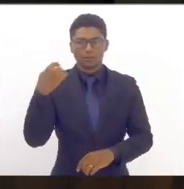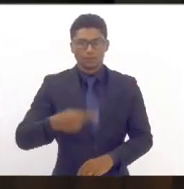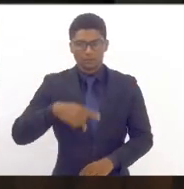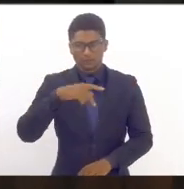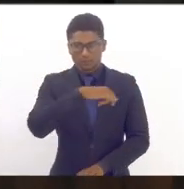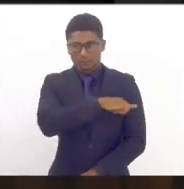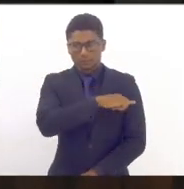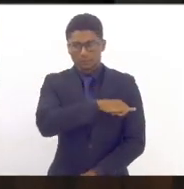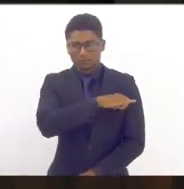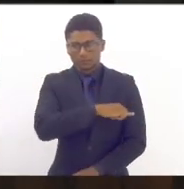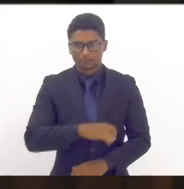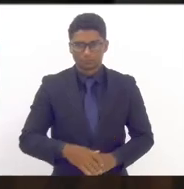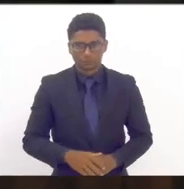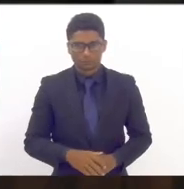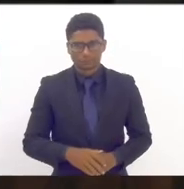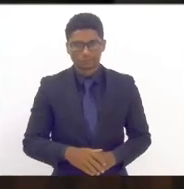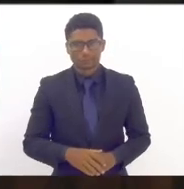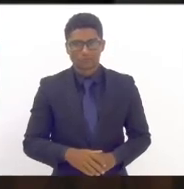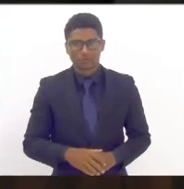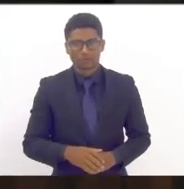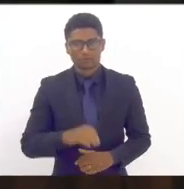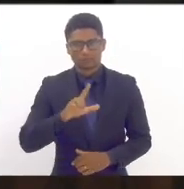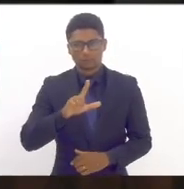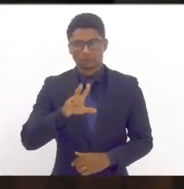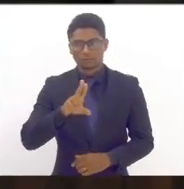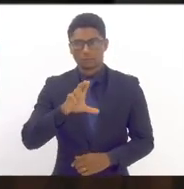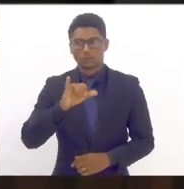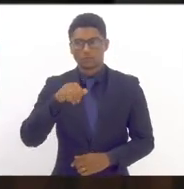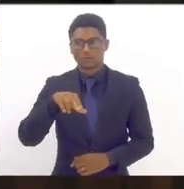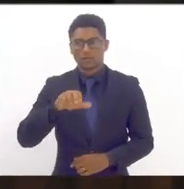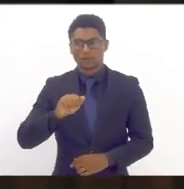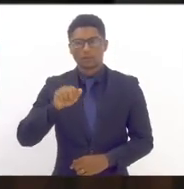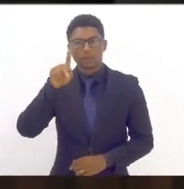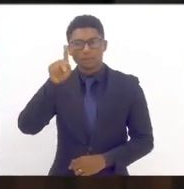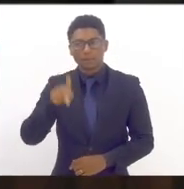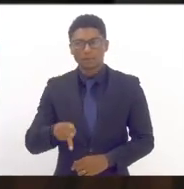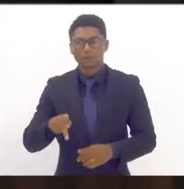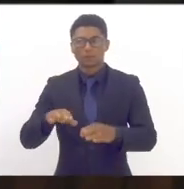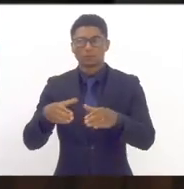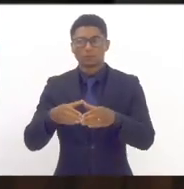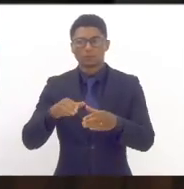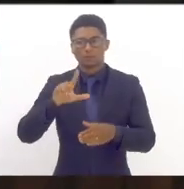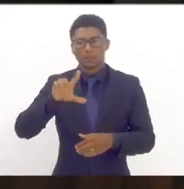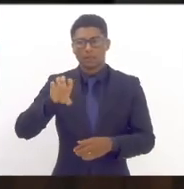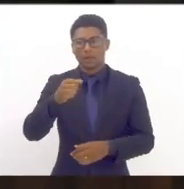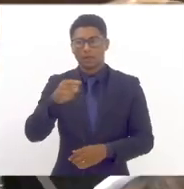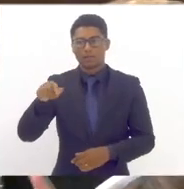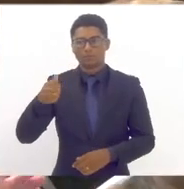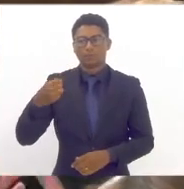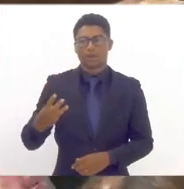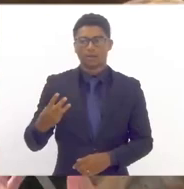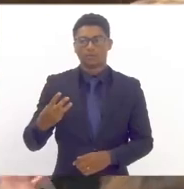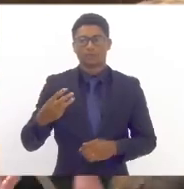com a cordialidade usual, Luciana Martins Calaça, presidente da Fundação Leão 13.